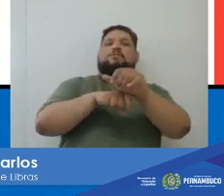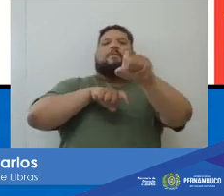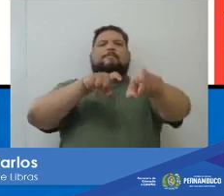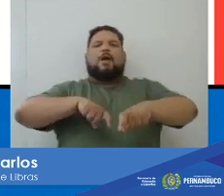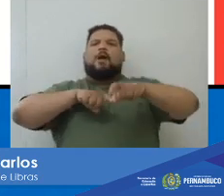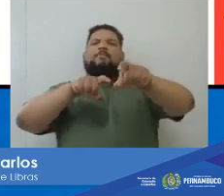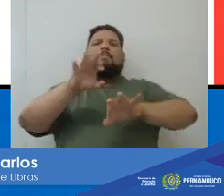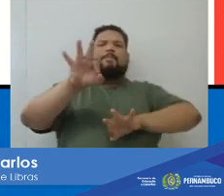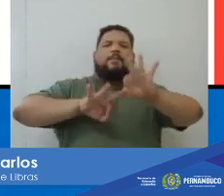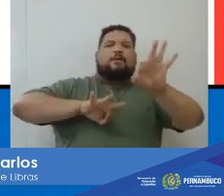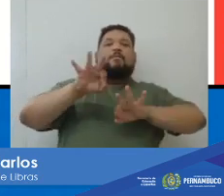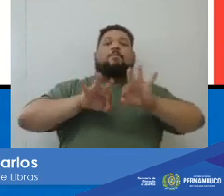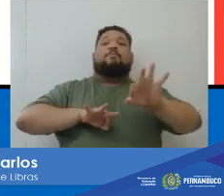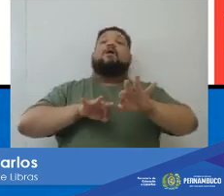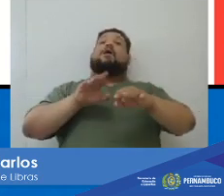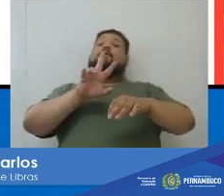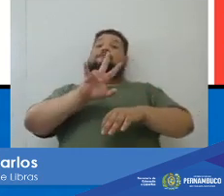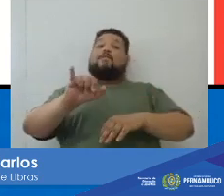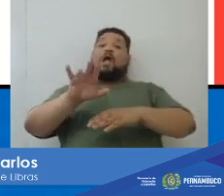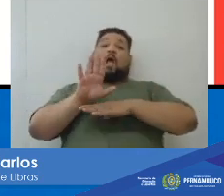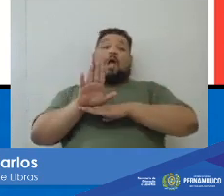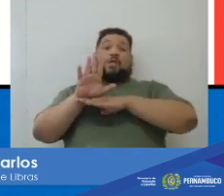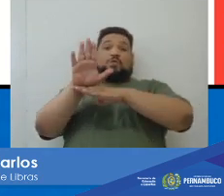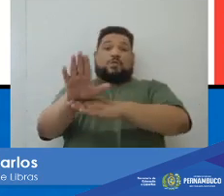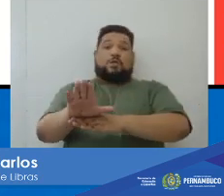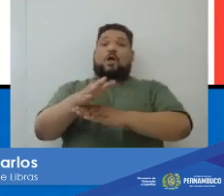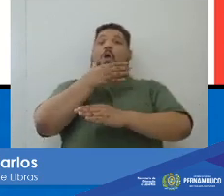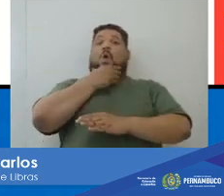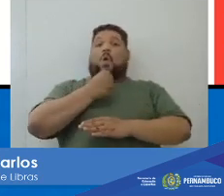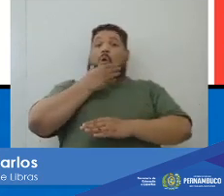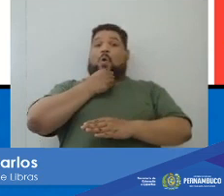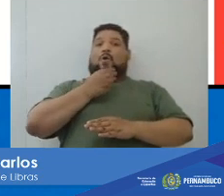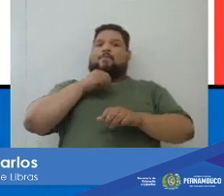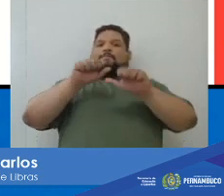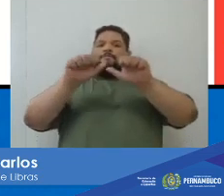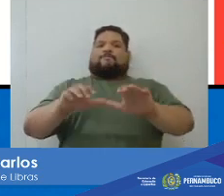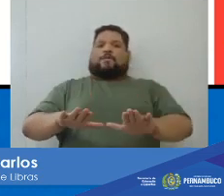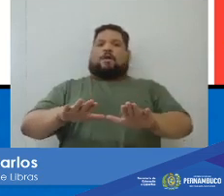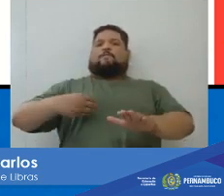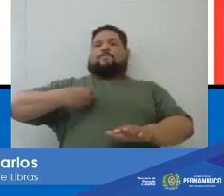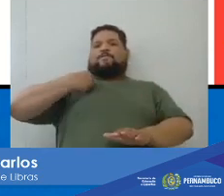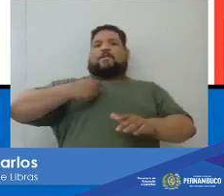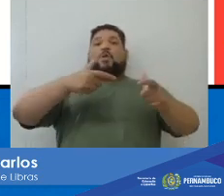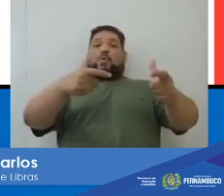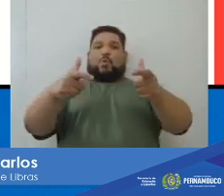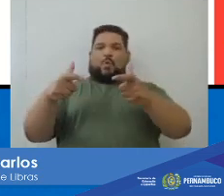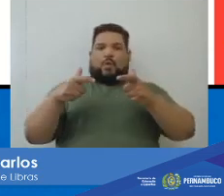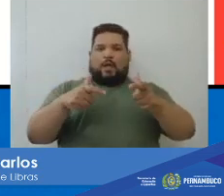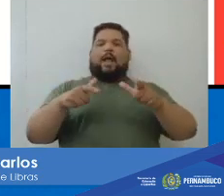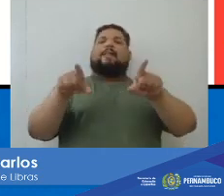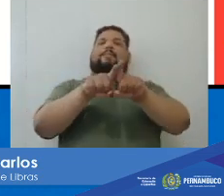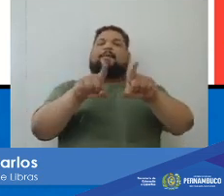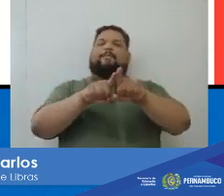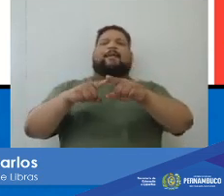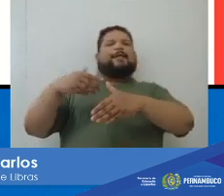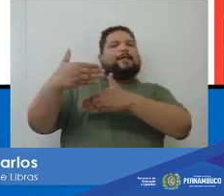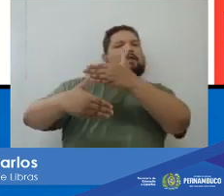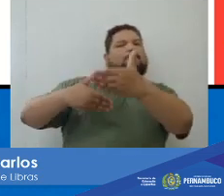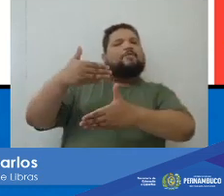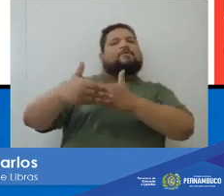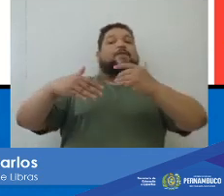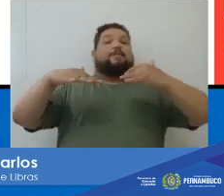vão proporcionar a fixação do homem em determinadas faixas de território, o desenvolvimento das